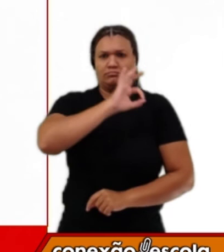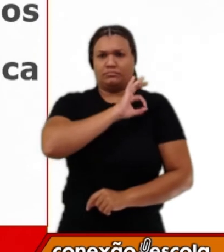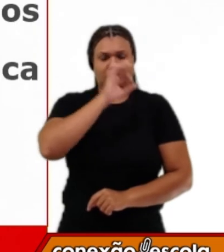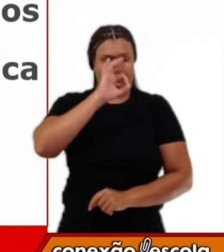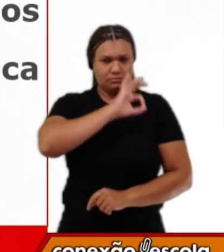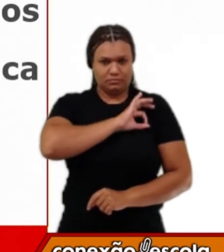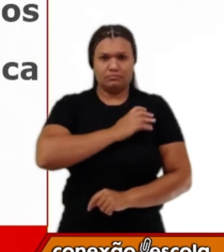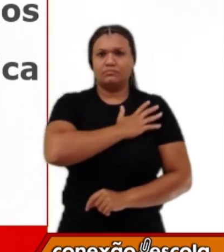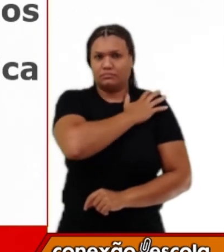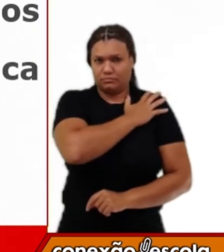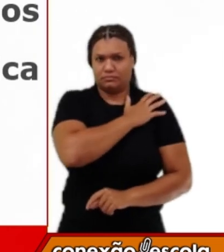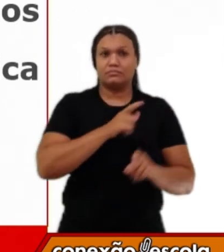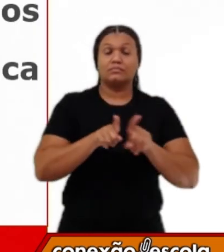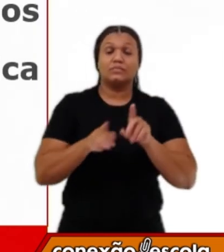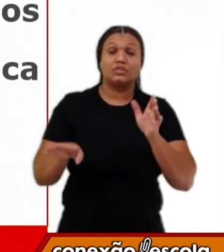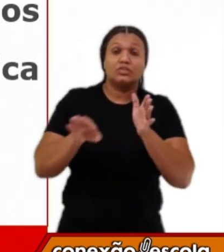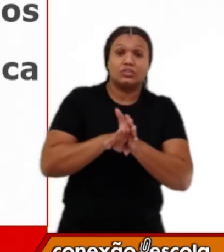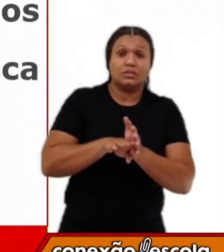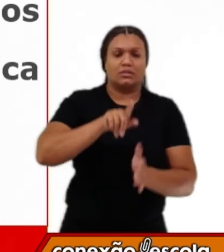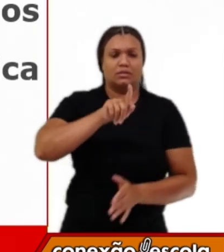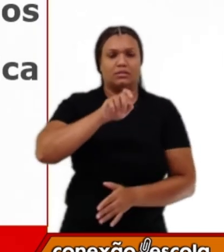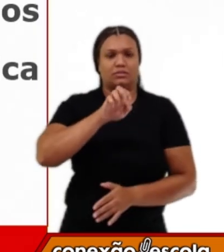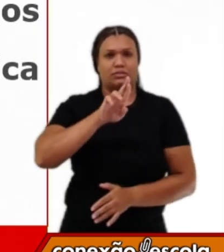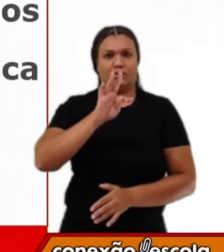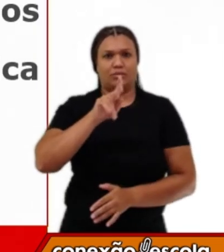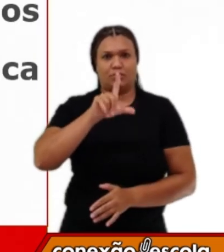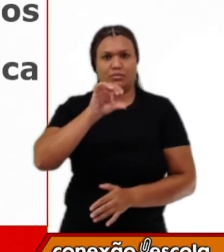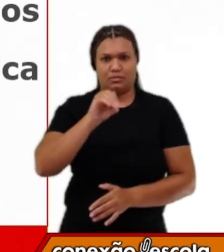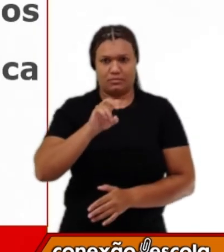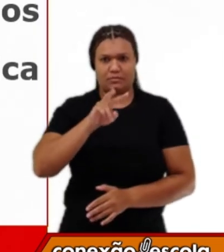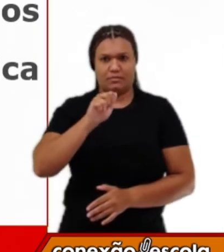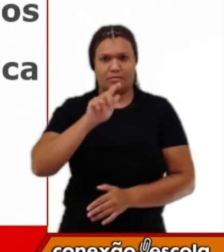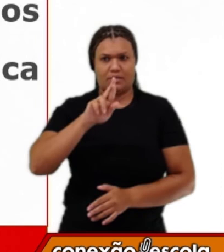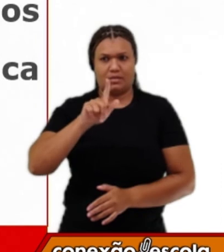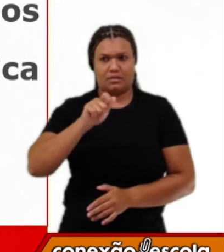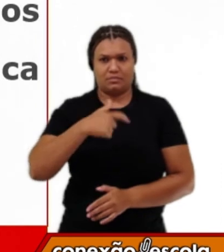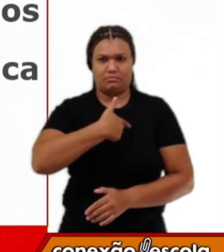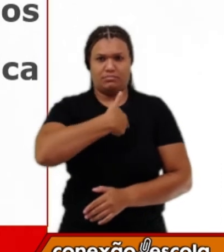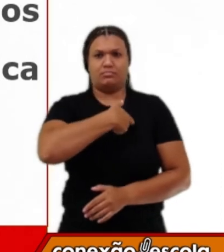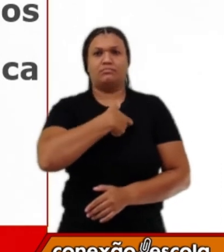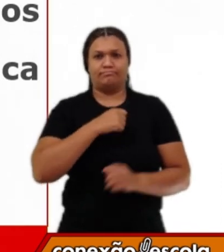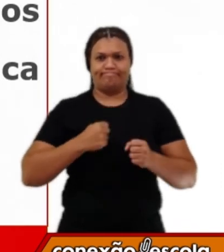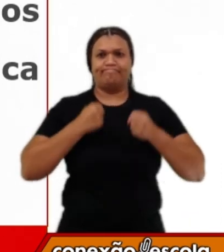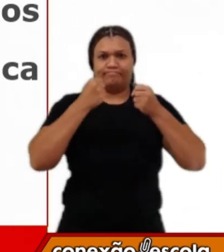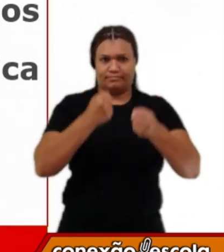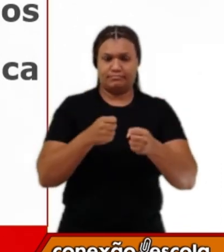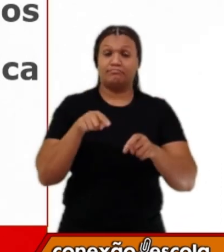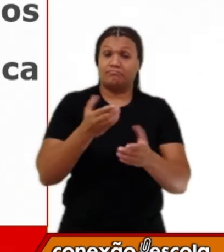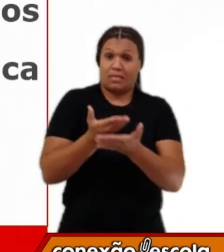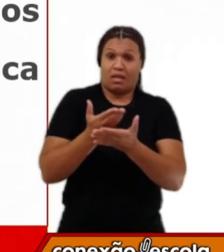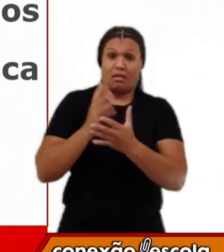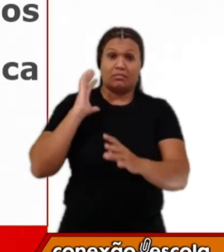poder. Nesta aula, caracterizamos o início da República no Brasil, bem como suas contradições. Caracterizamos